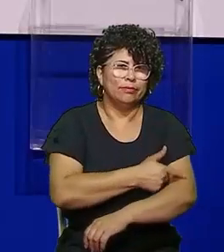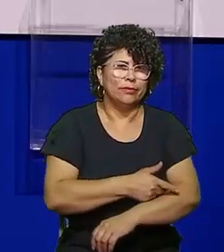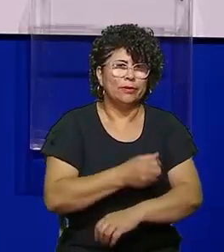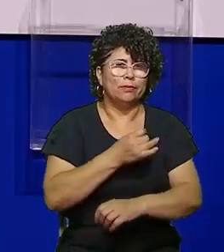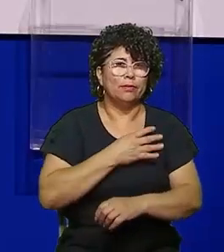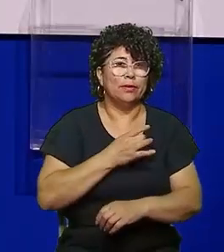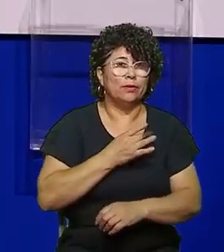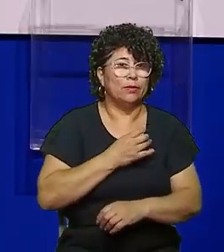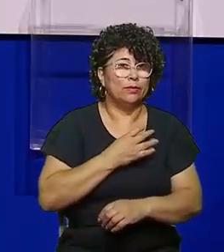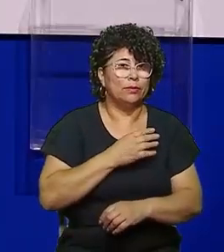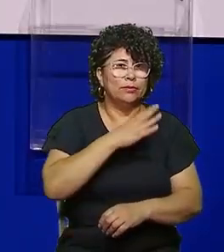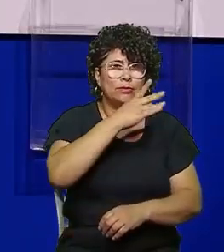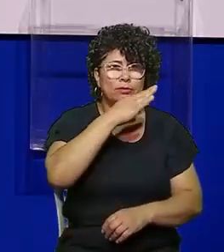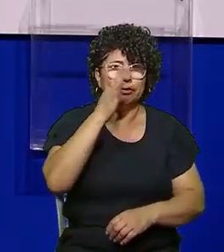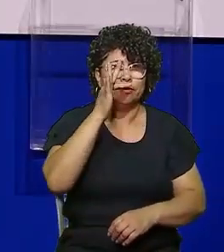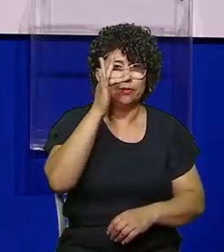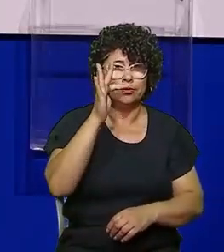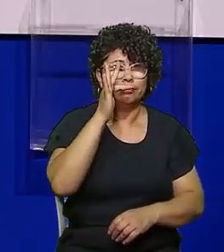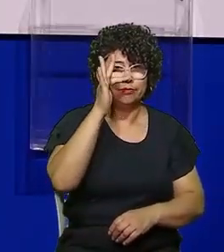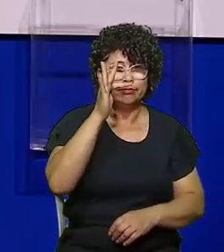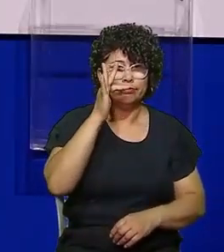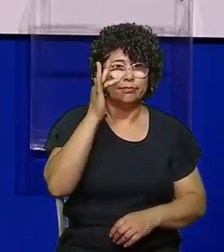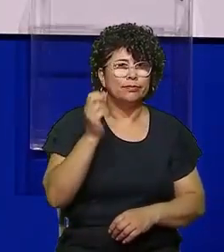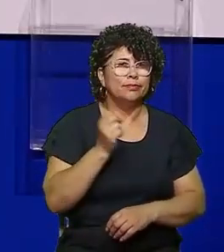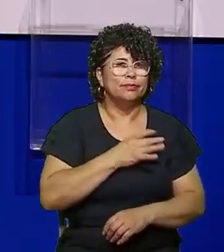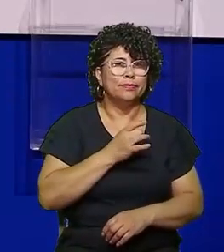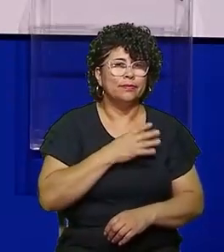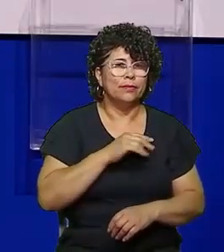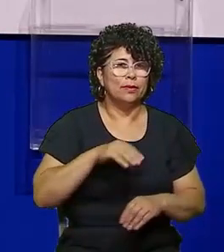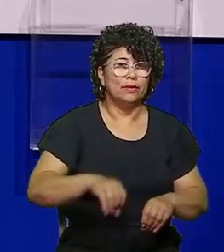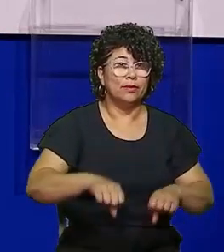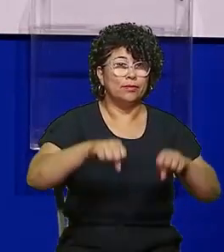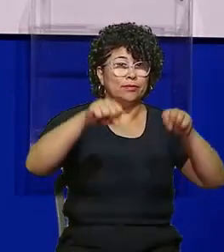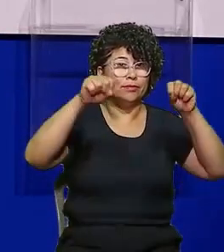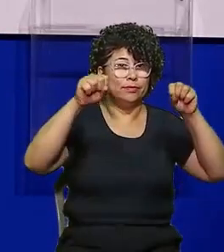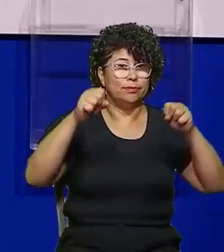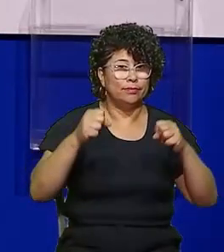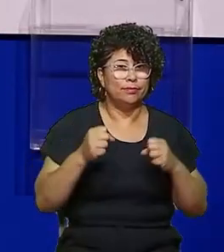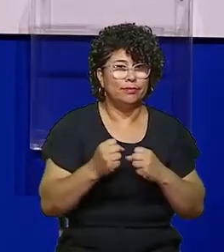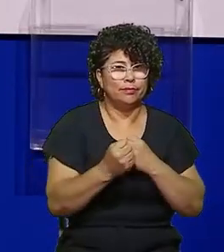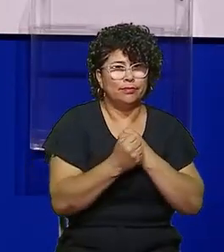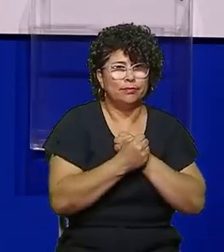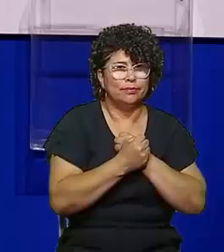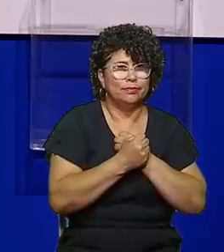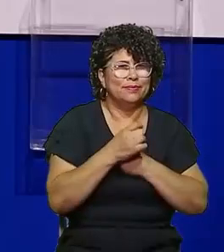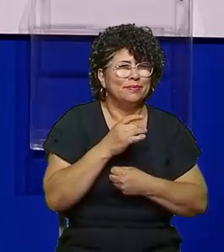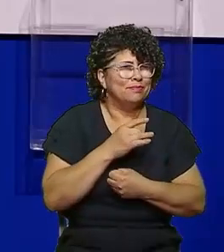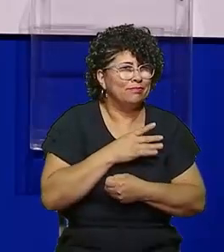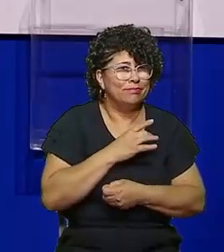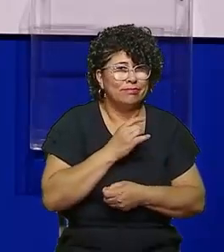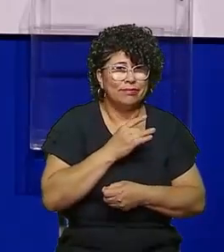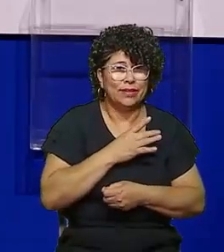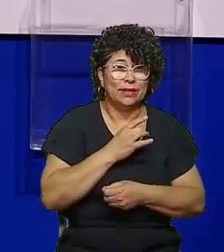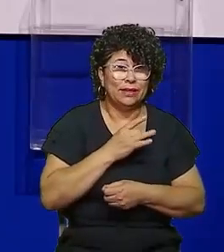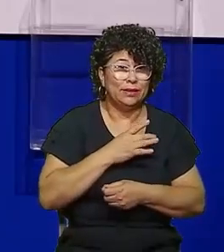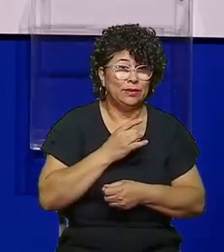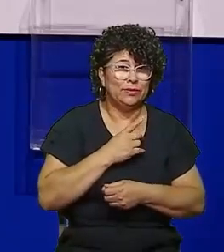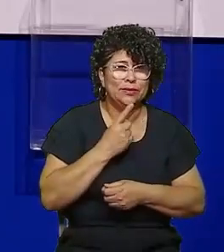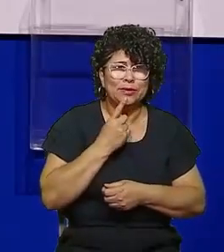medo. Vestimos panos de medo. De medo, vermelhos